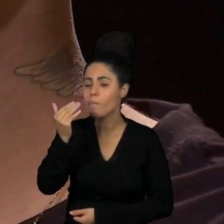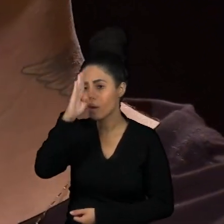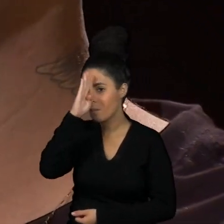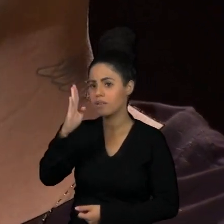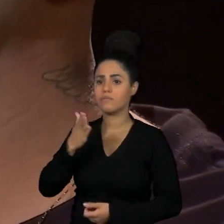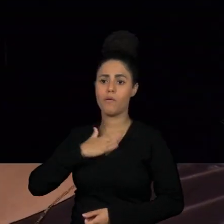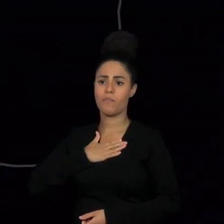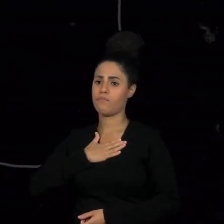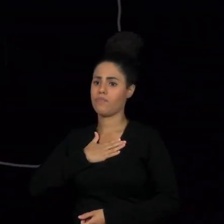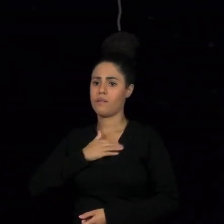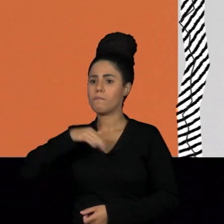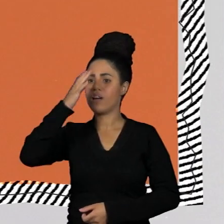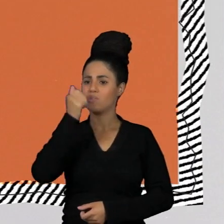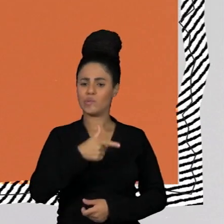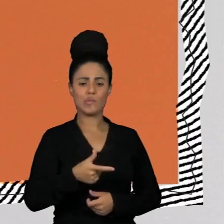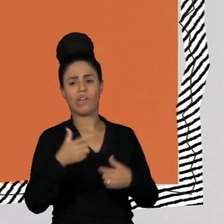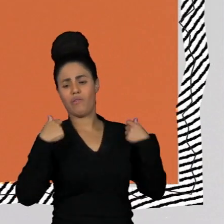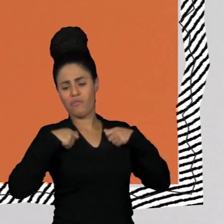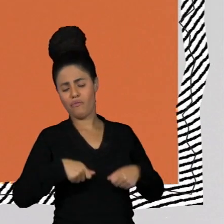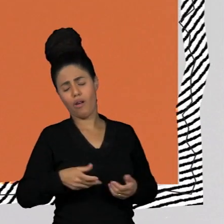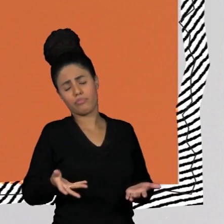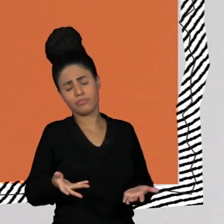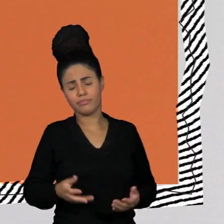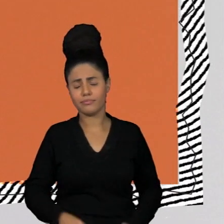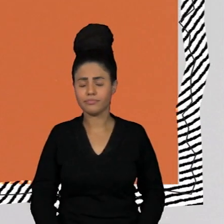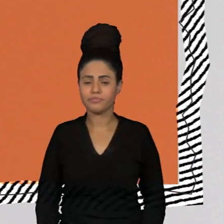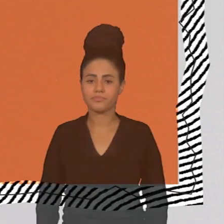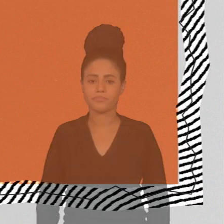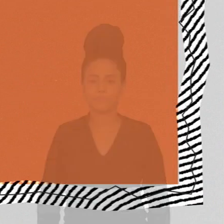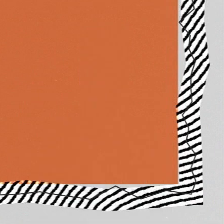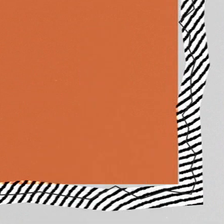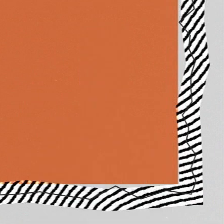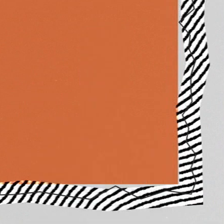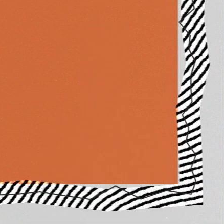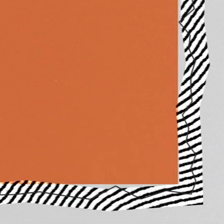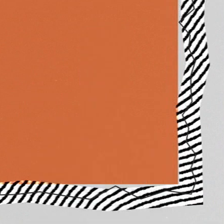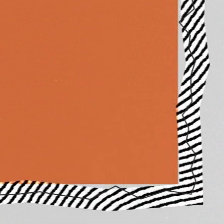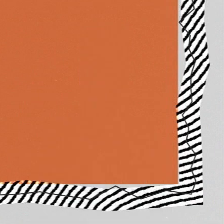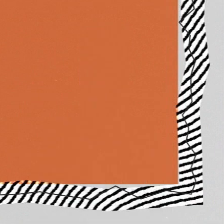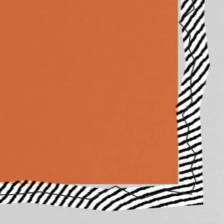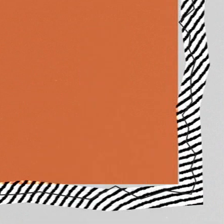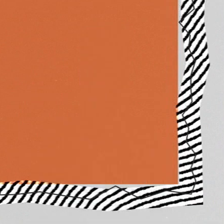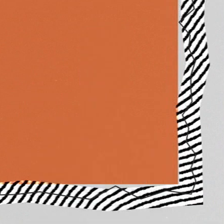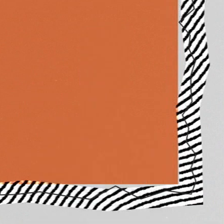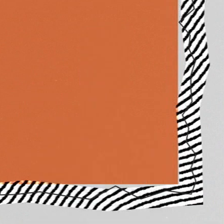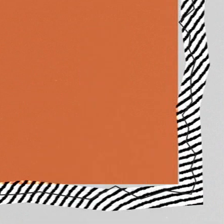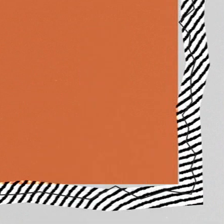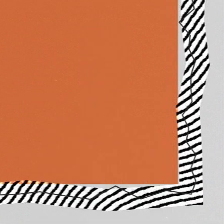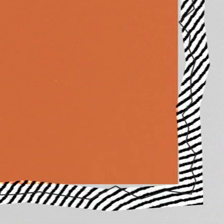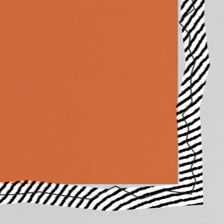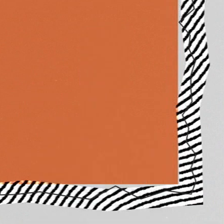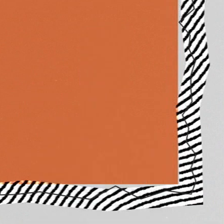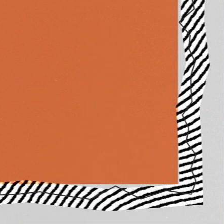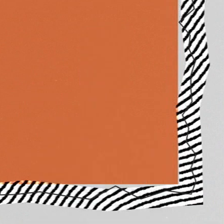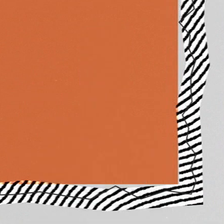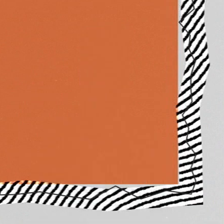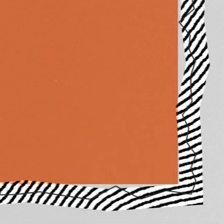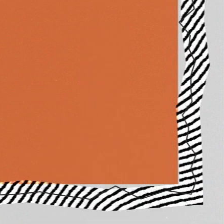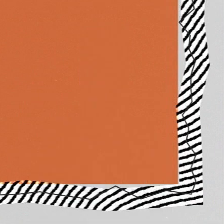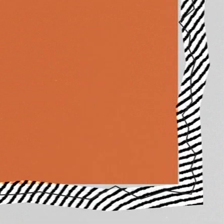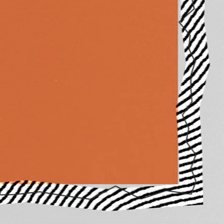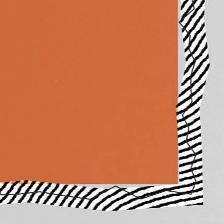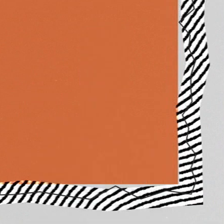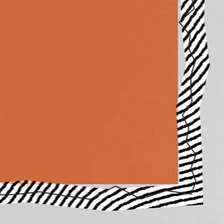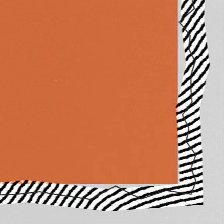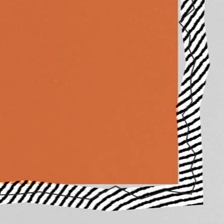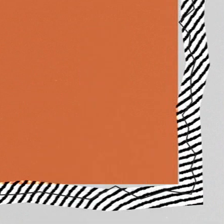comprar um uniforme. Tá precisando de dinheiro, né? Precisando de dinheiro, fala comigo. Também não tenho, mas pelo menos a